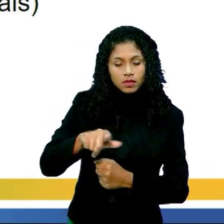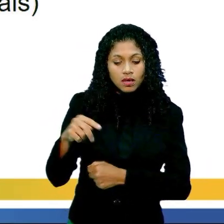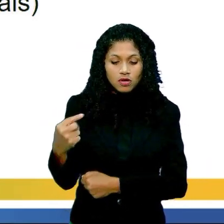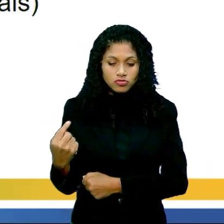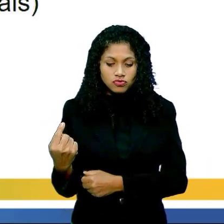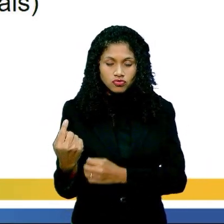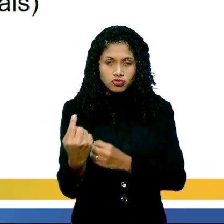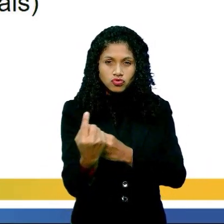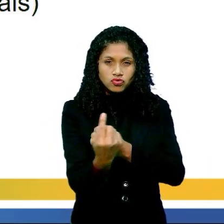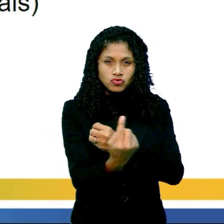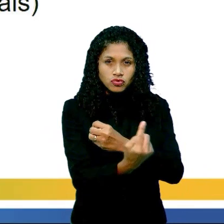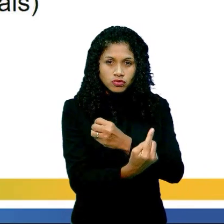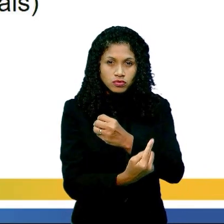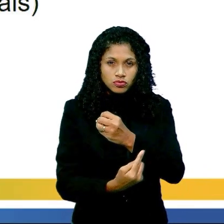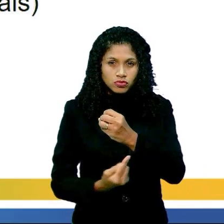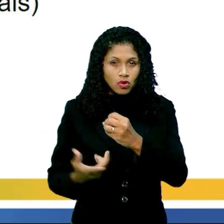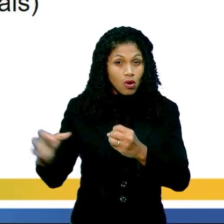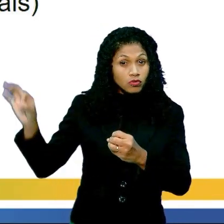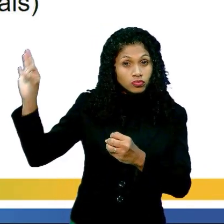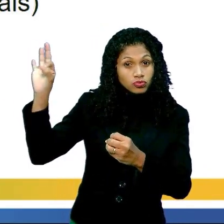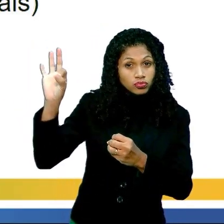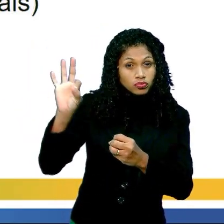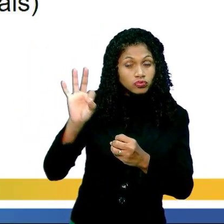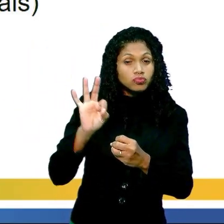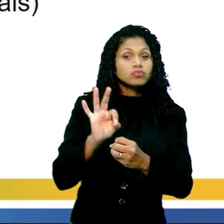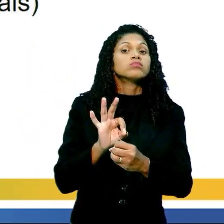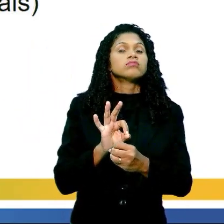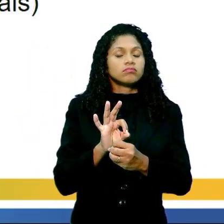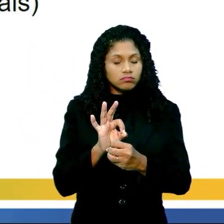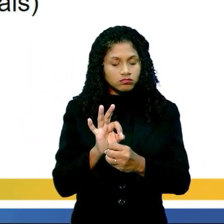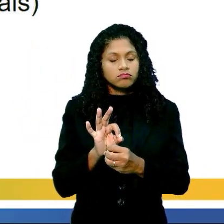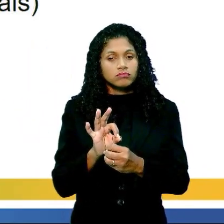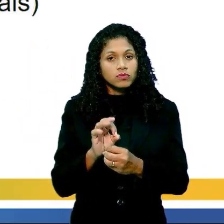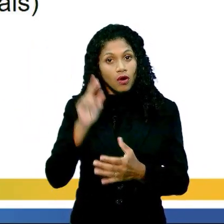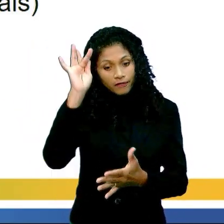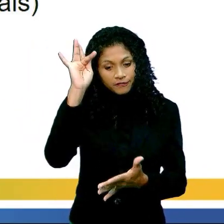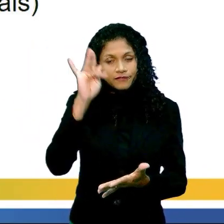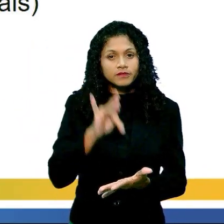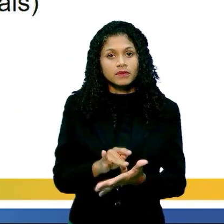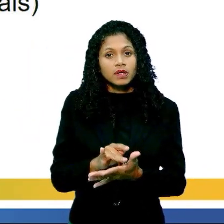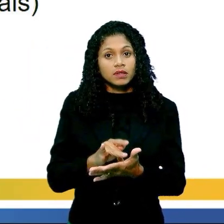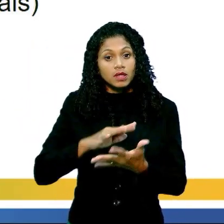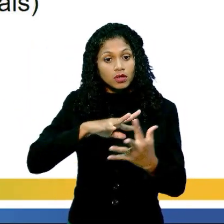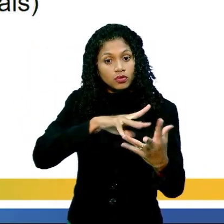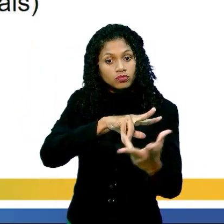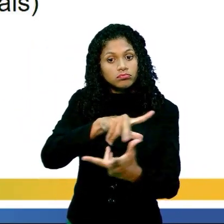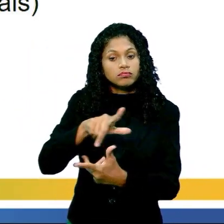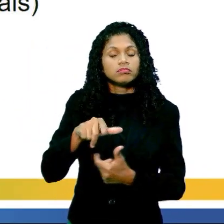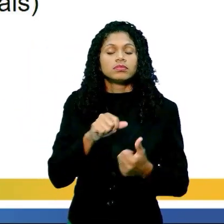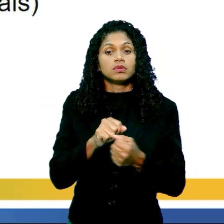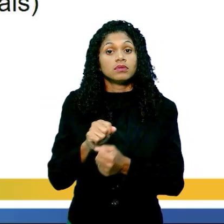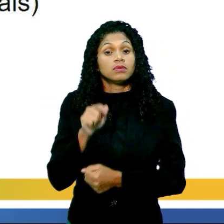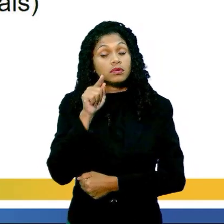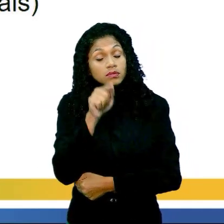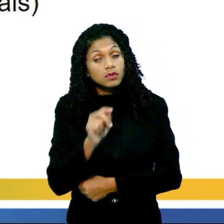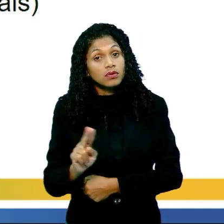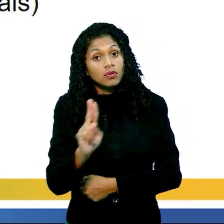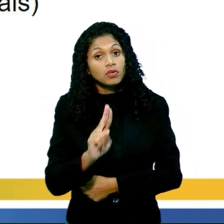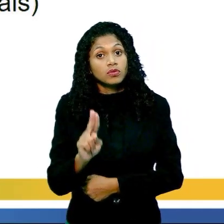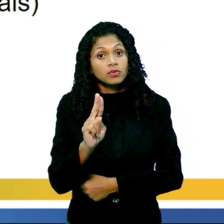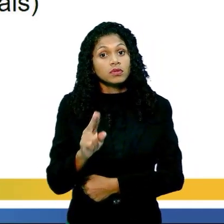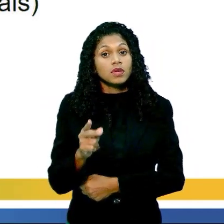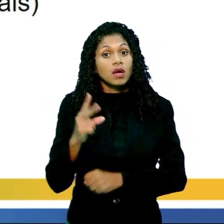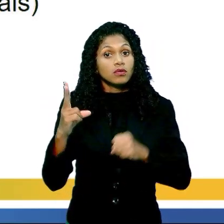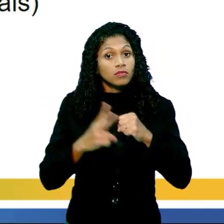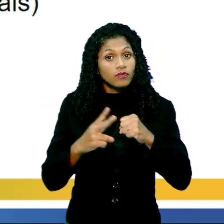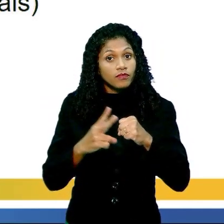do Sol. É uma verdade universal, então você também está utilizando o presente simples para falar sobre essa